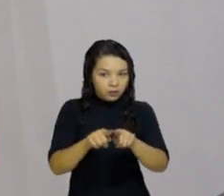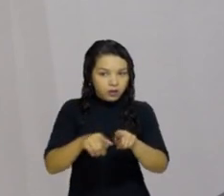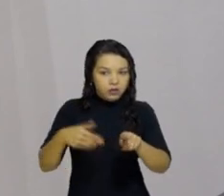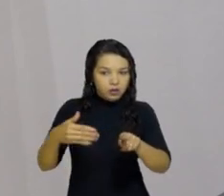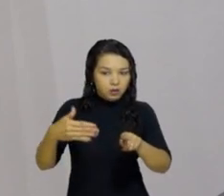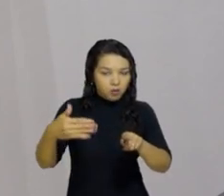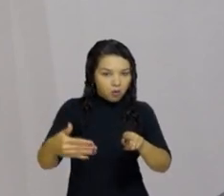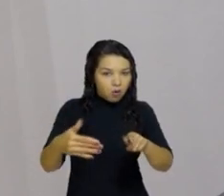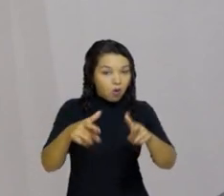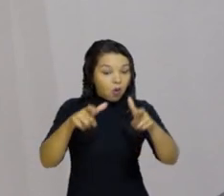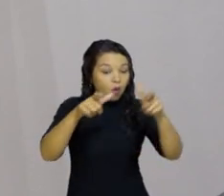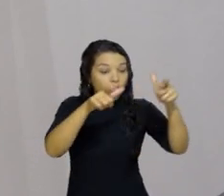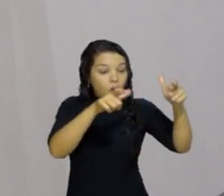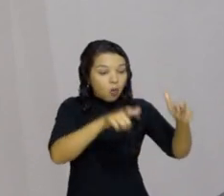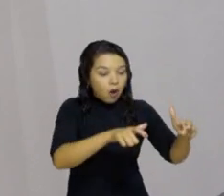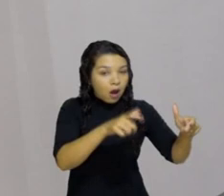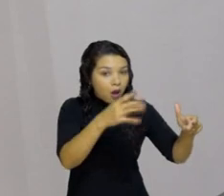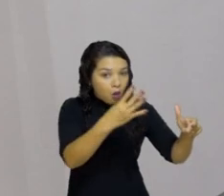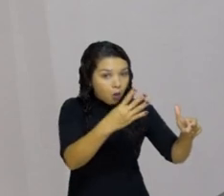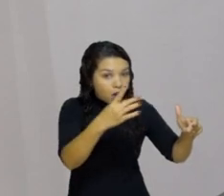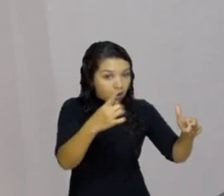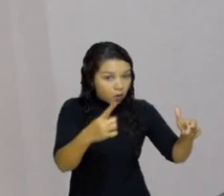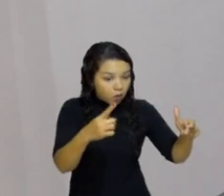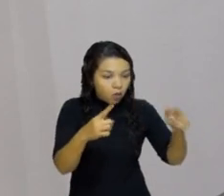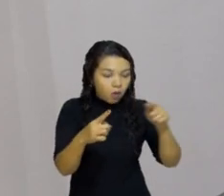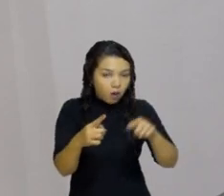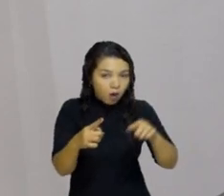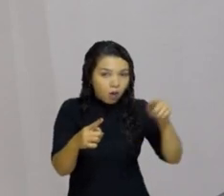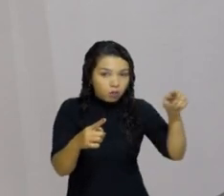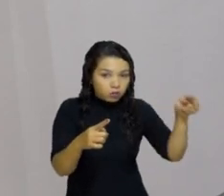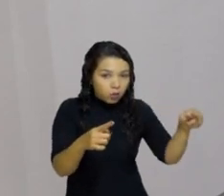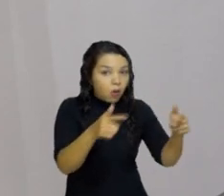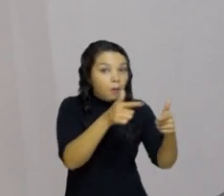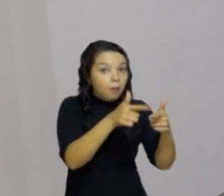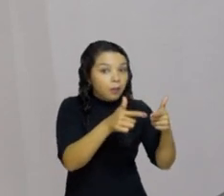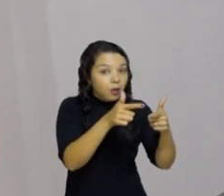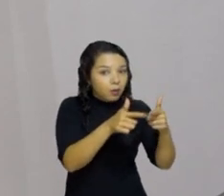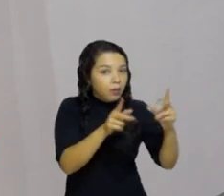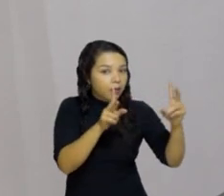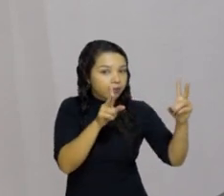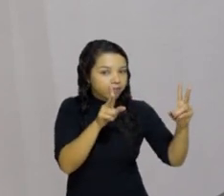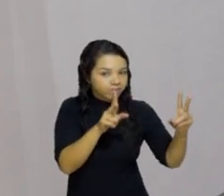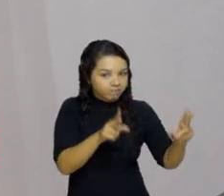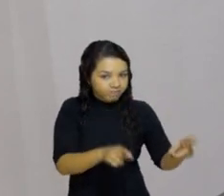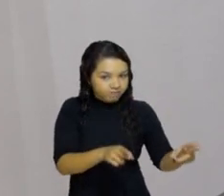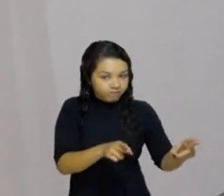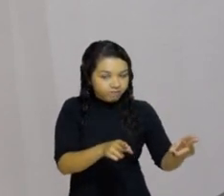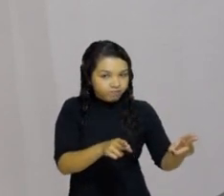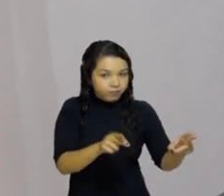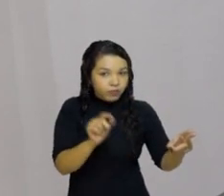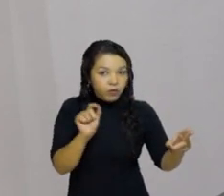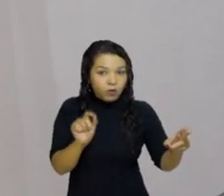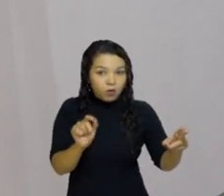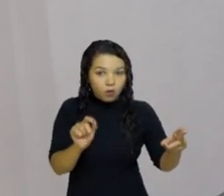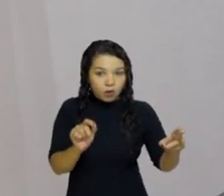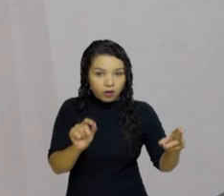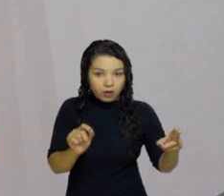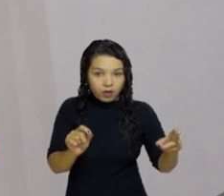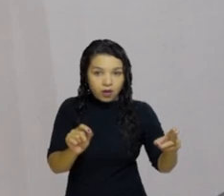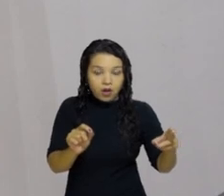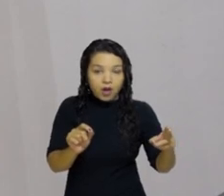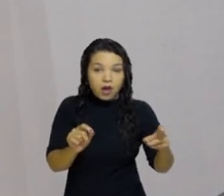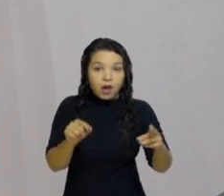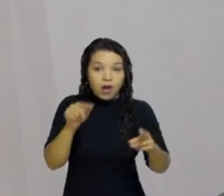tiveram as mesmas possíveis causas, ou seja, exclusão dos trechos de baixo risco